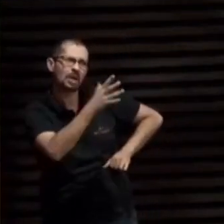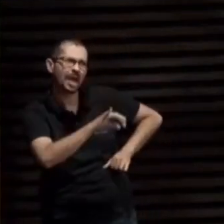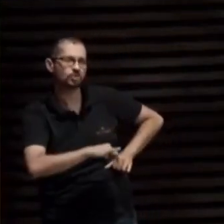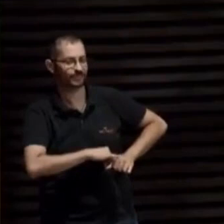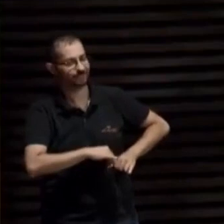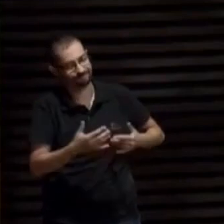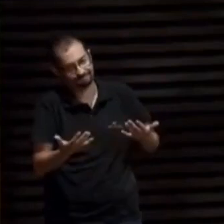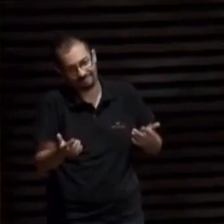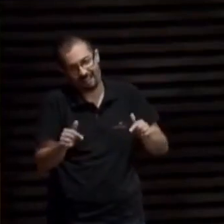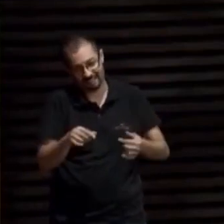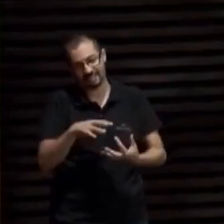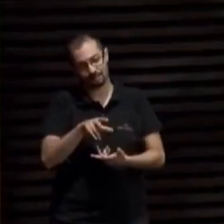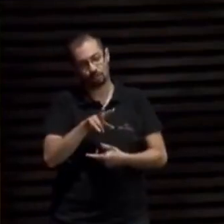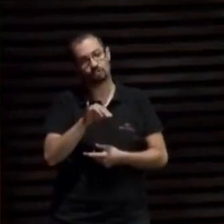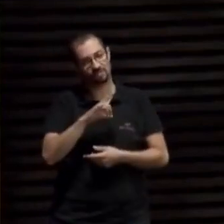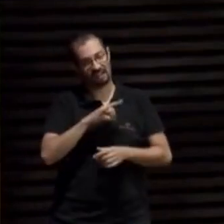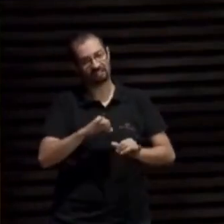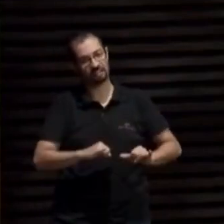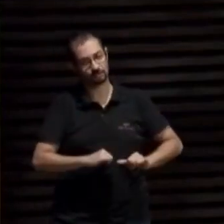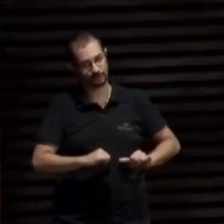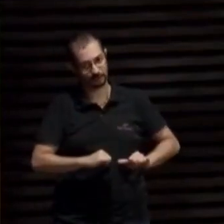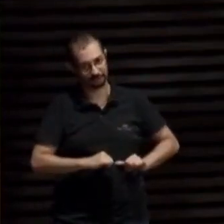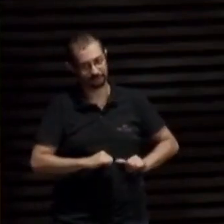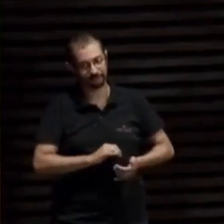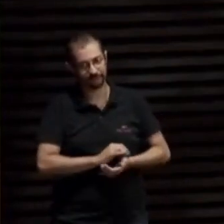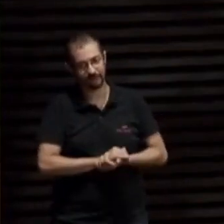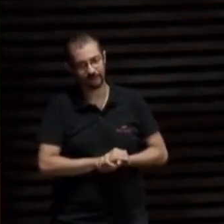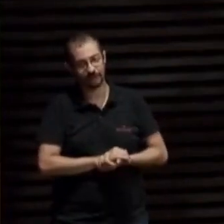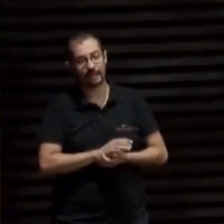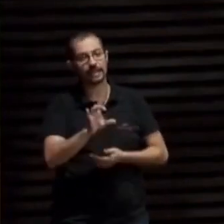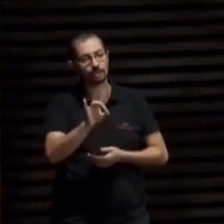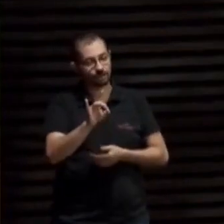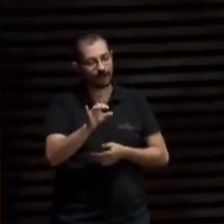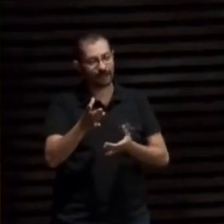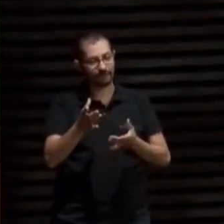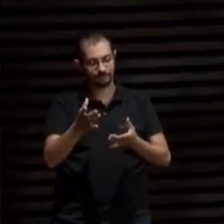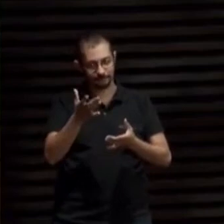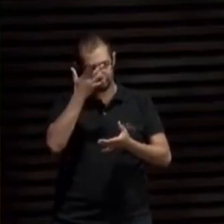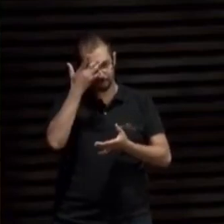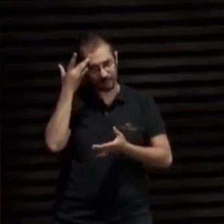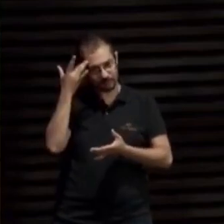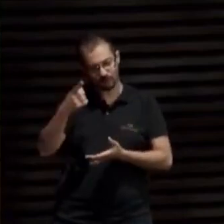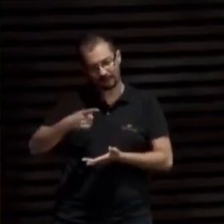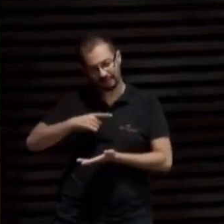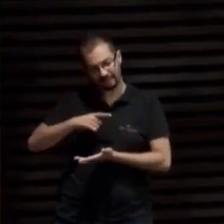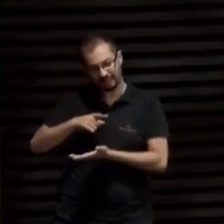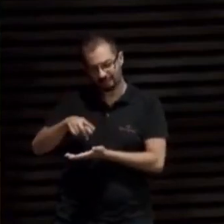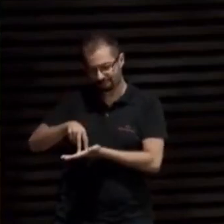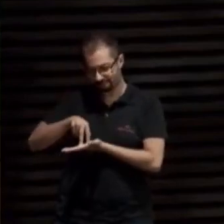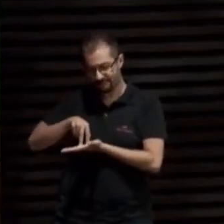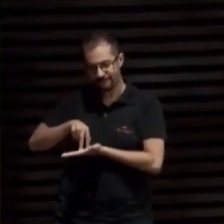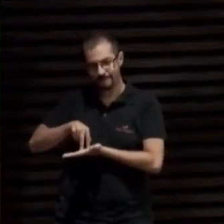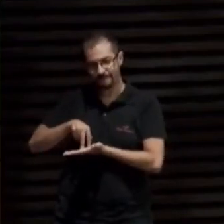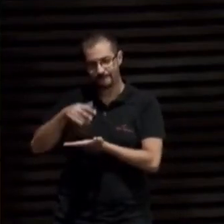sofrimento. Vai ter. E vai ficar só aquela turma que sustenta, que